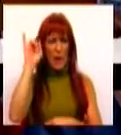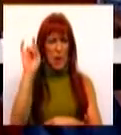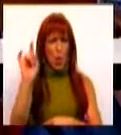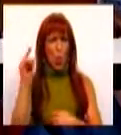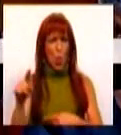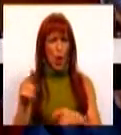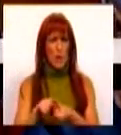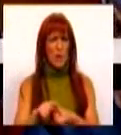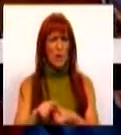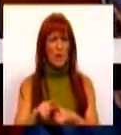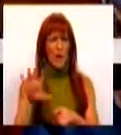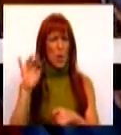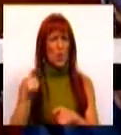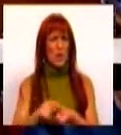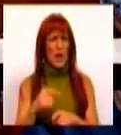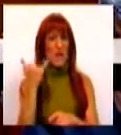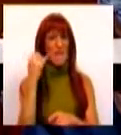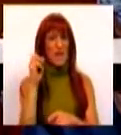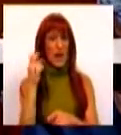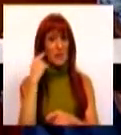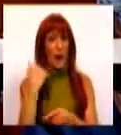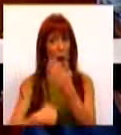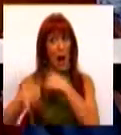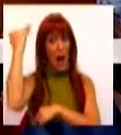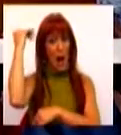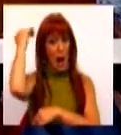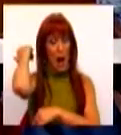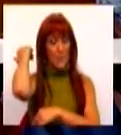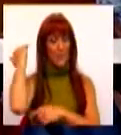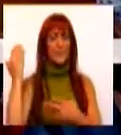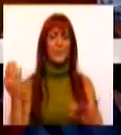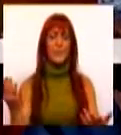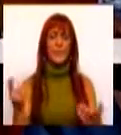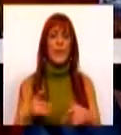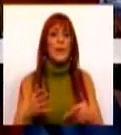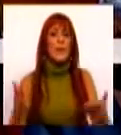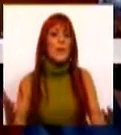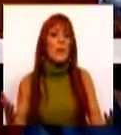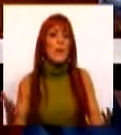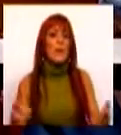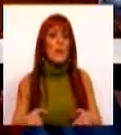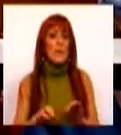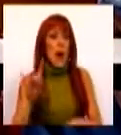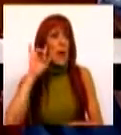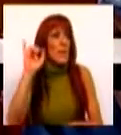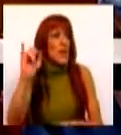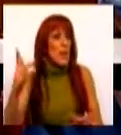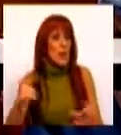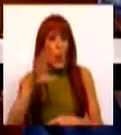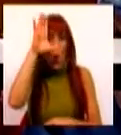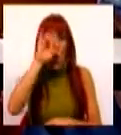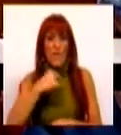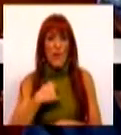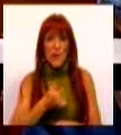que ocorreu há cerca de duas décadas atrás. Portanto, como deve imaginar, o Governo